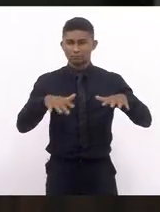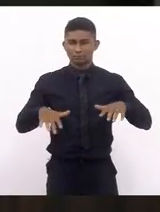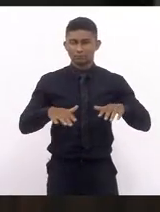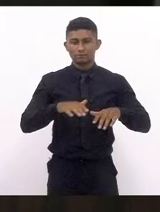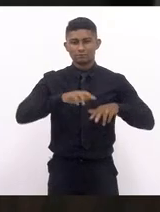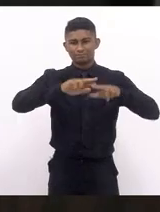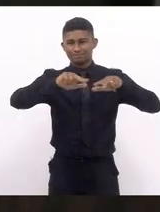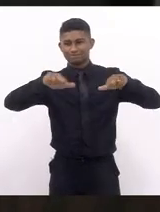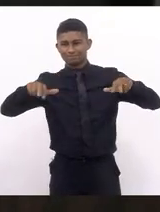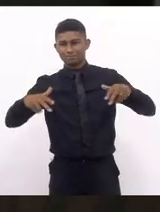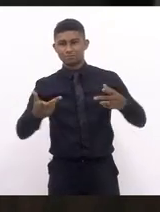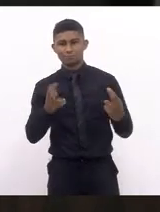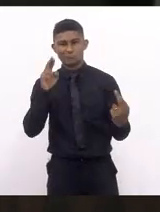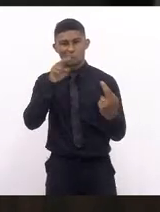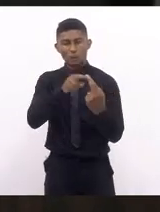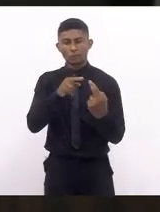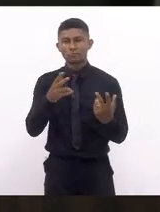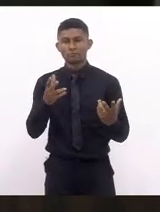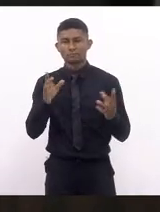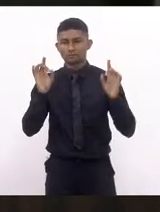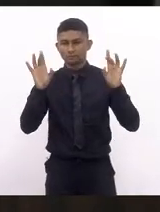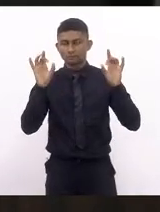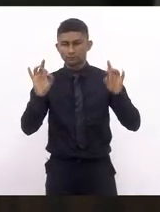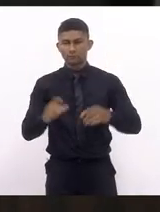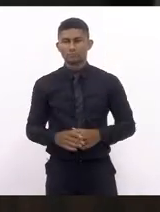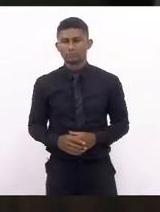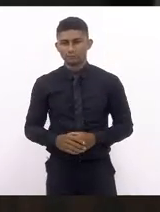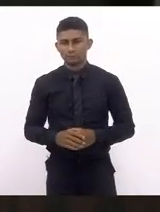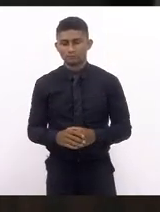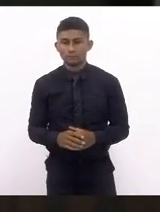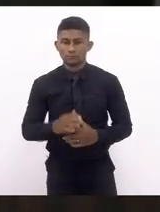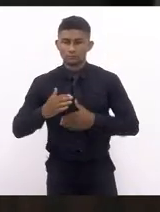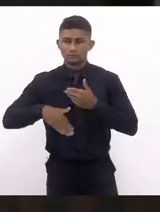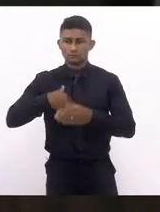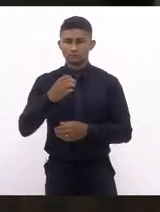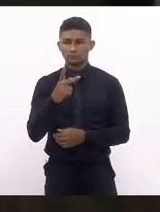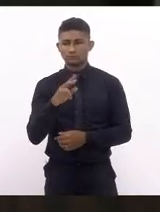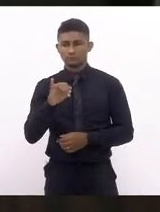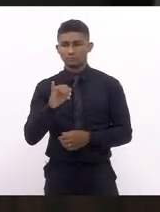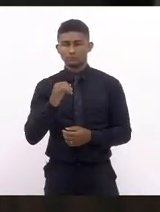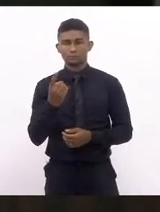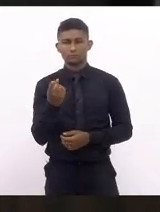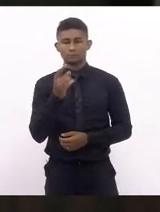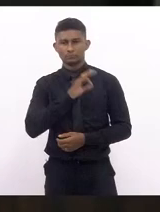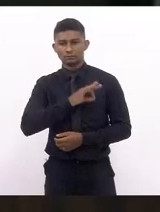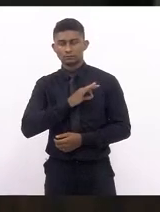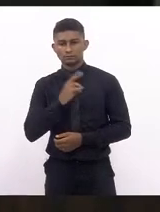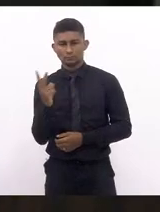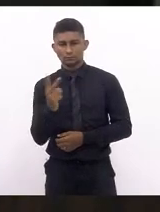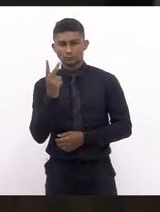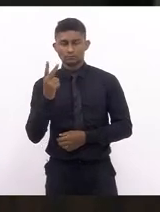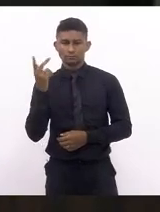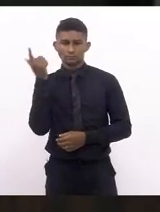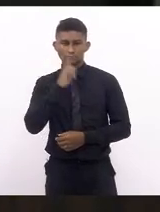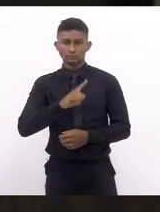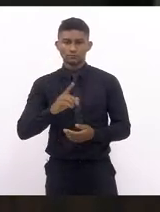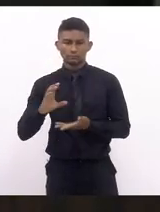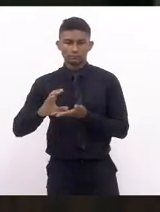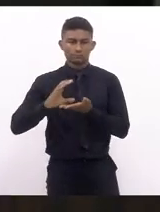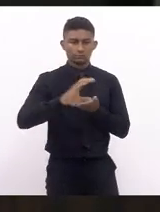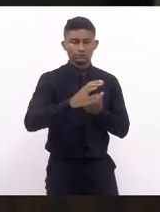diferentes participação especiais depois da sempre os valores de repasse aumentará consideravelmente